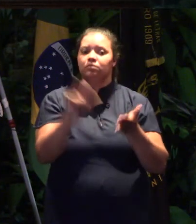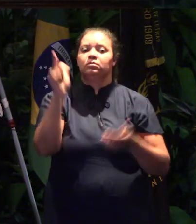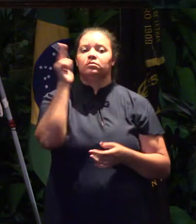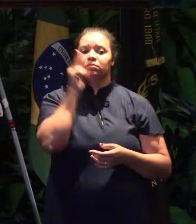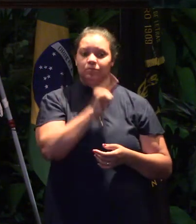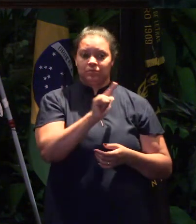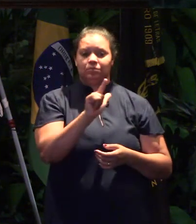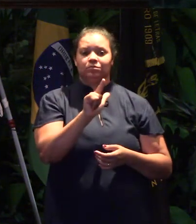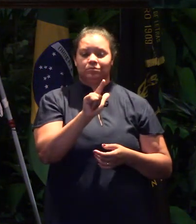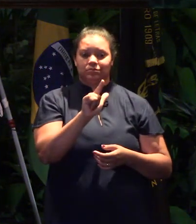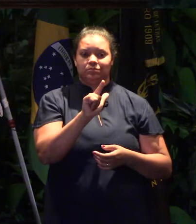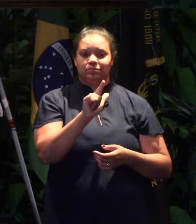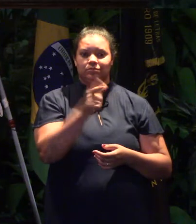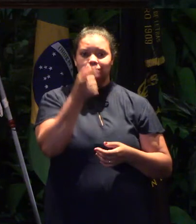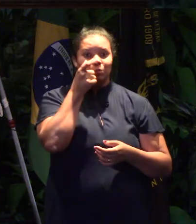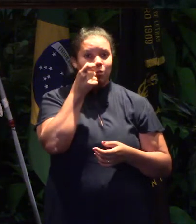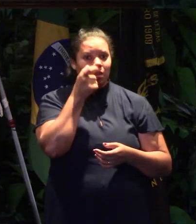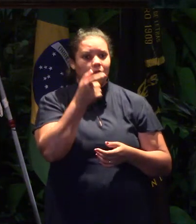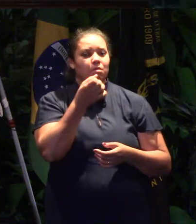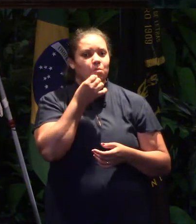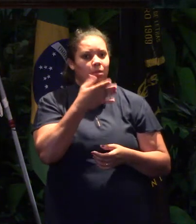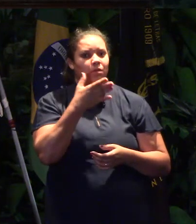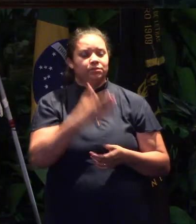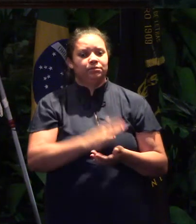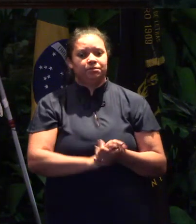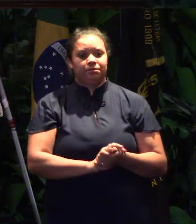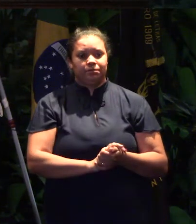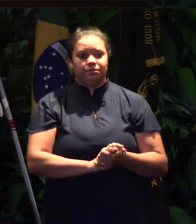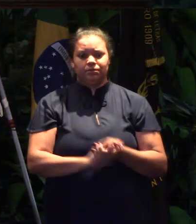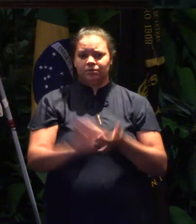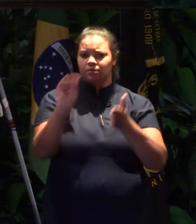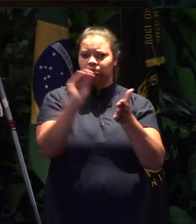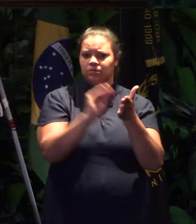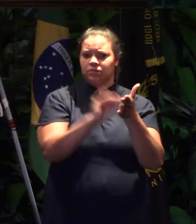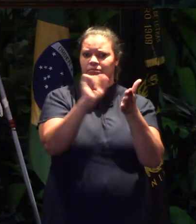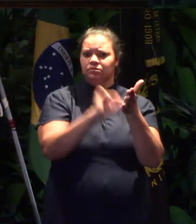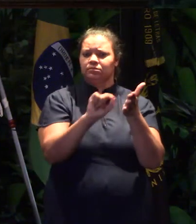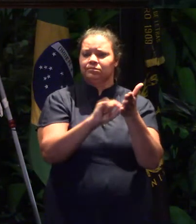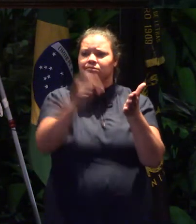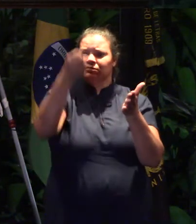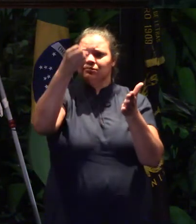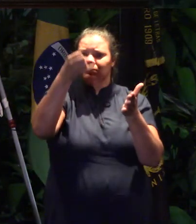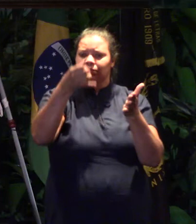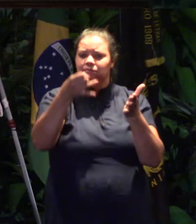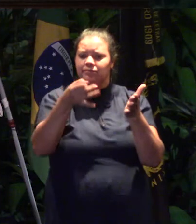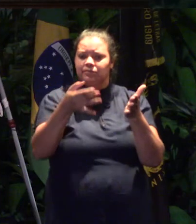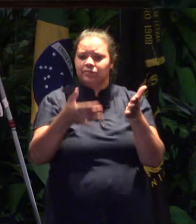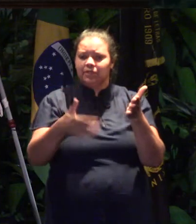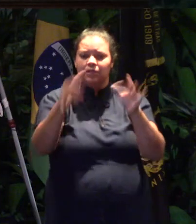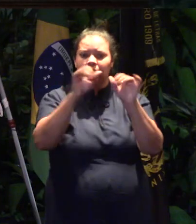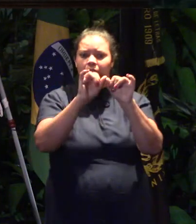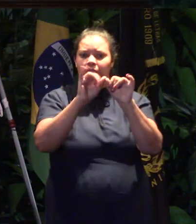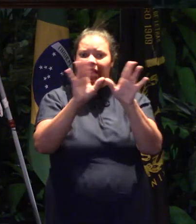enredos, então, né? Curiosíssimos. Ele traz citações de obras e cita com detalhe coisas que nunca existiram,